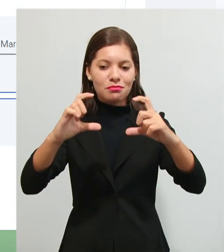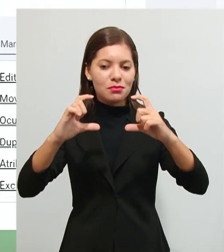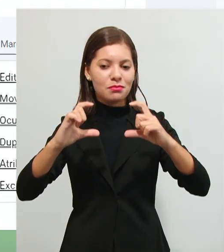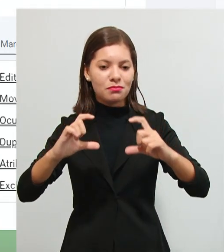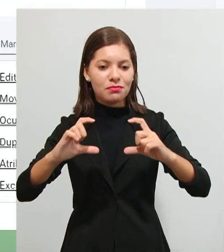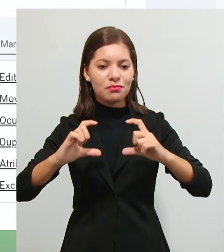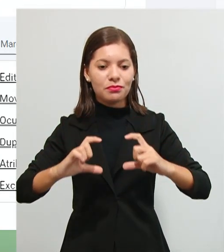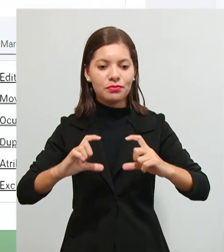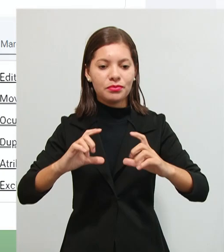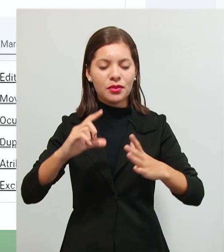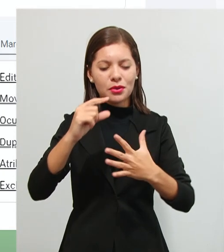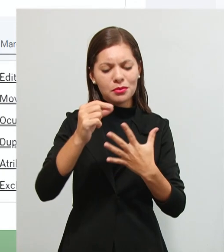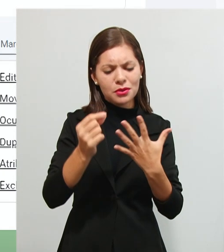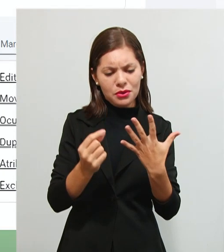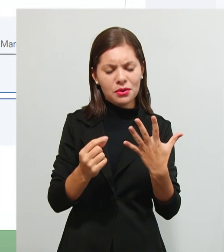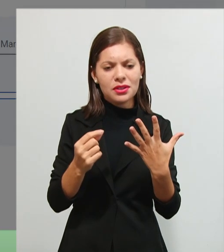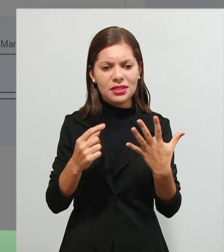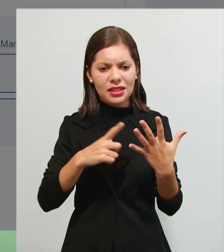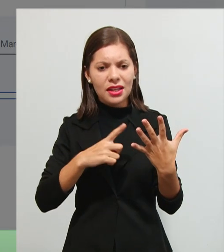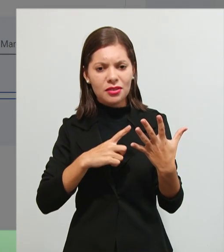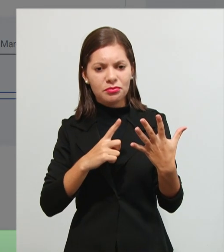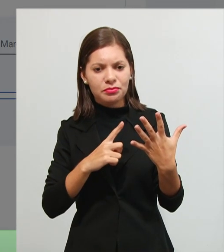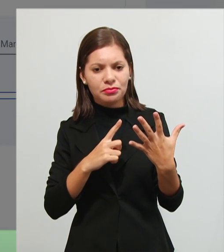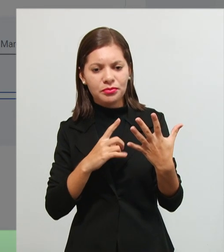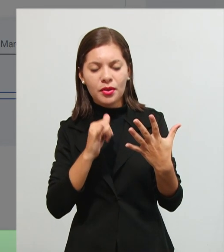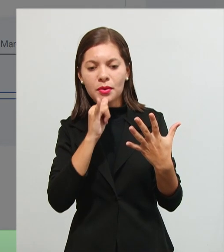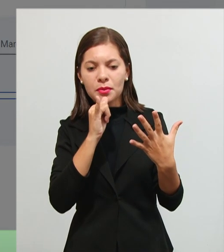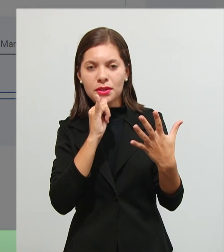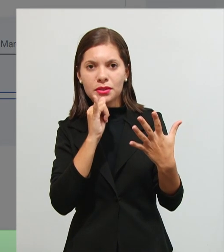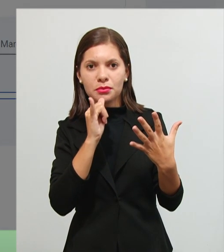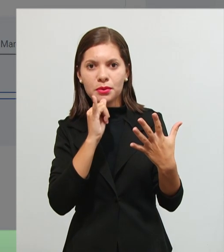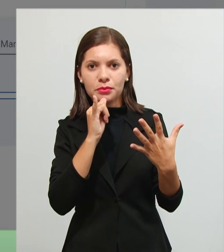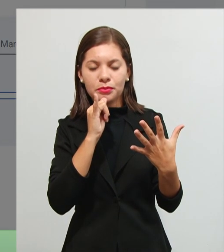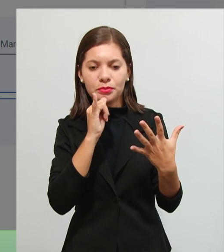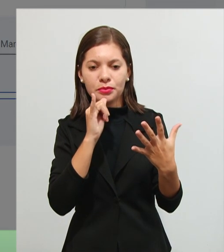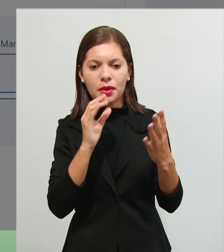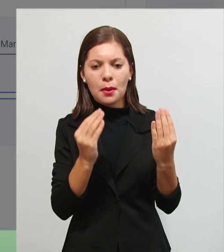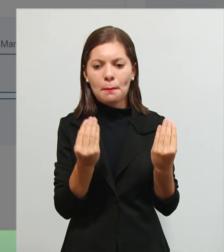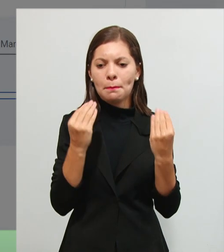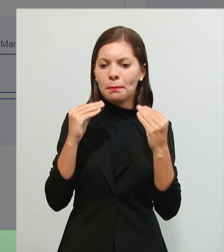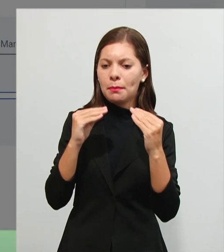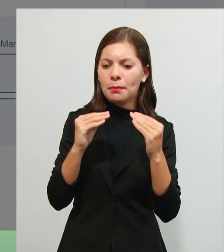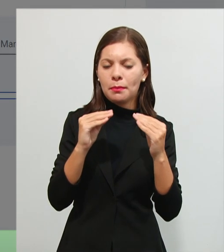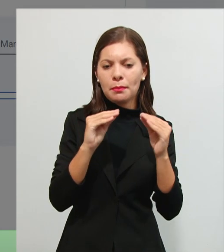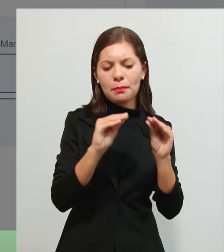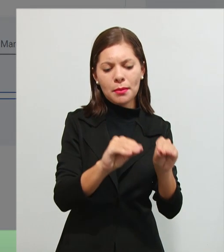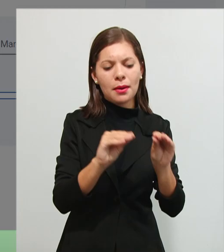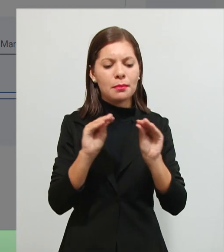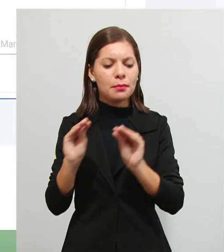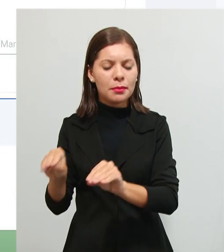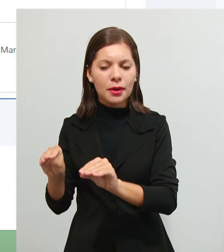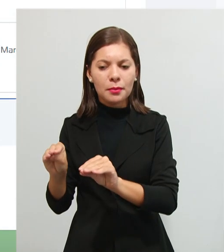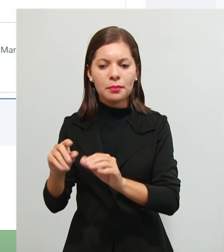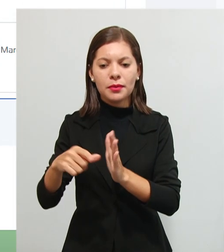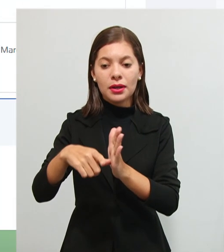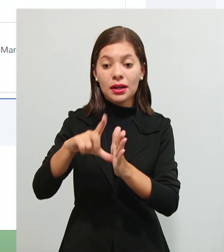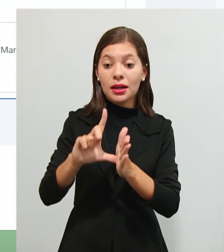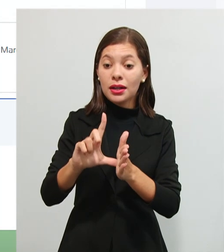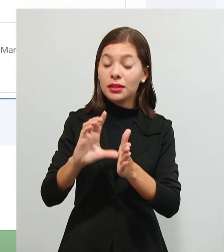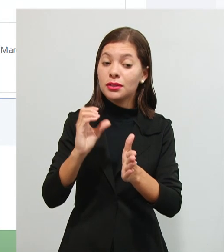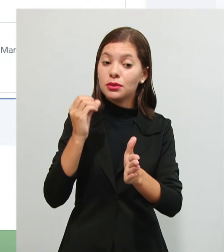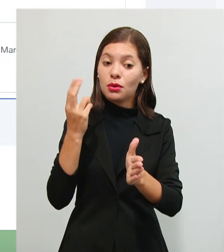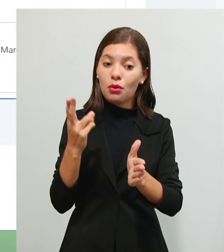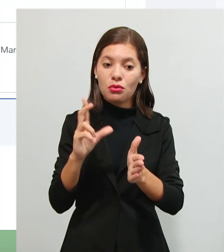algumas outras opções. Por exemplo, mover. E aí eu posso dizer, olha, eu quero antes ou depois do artigo, por